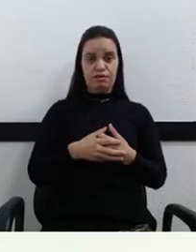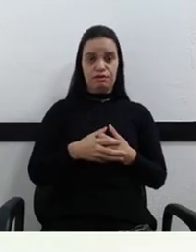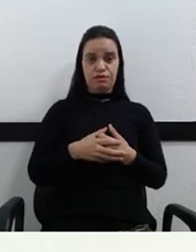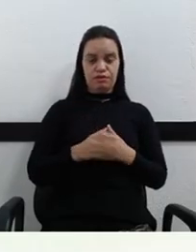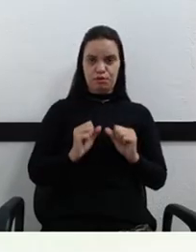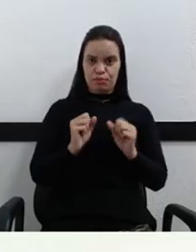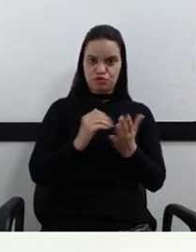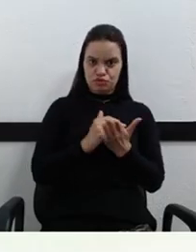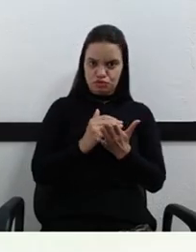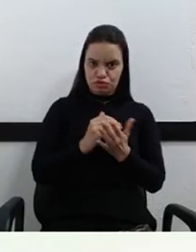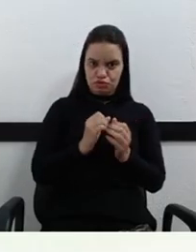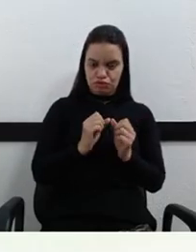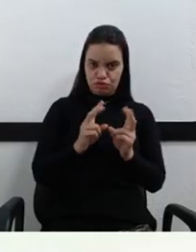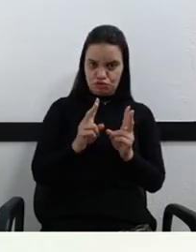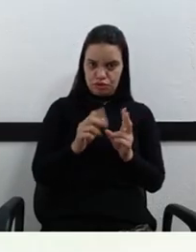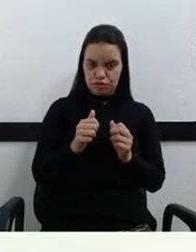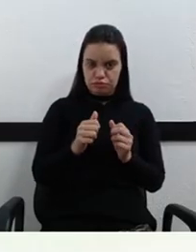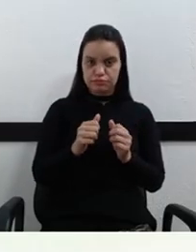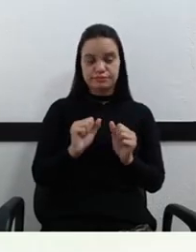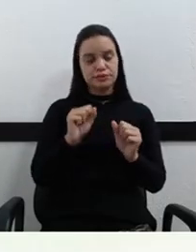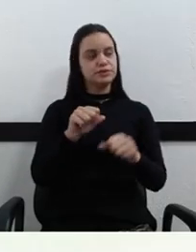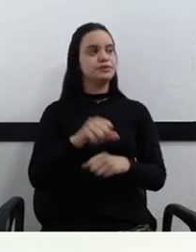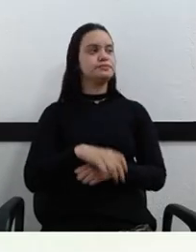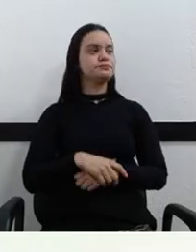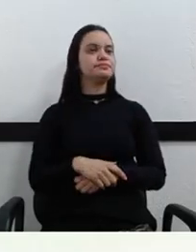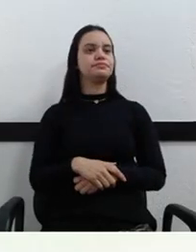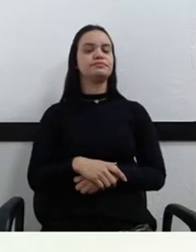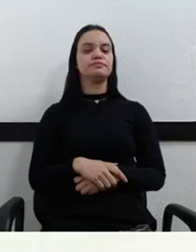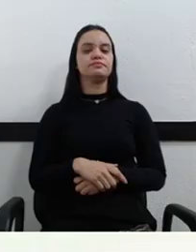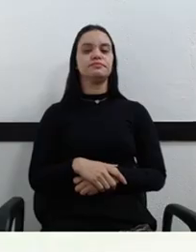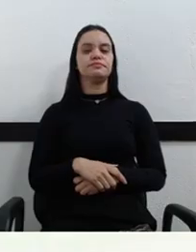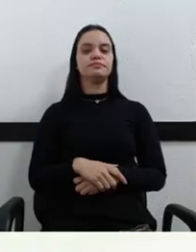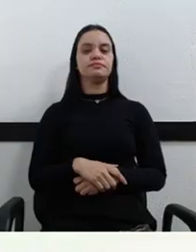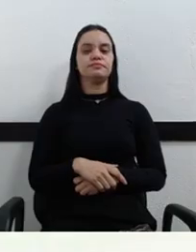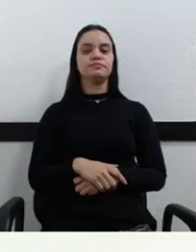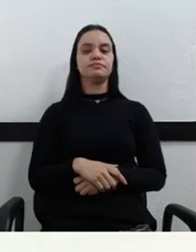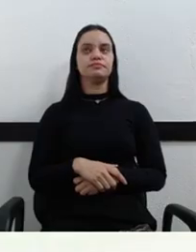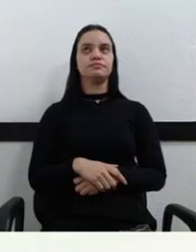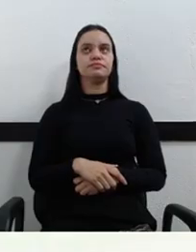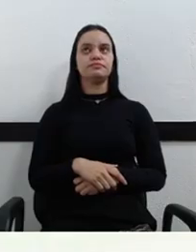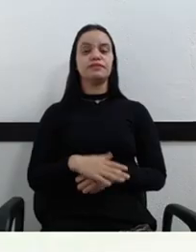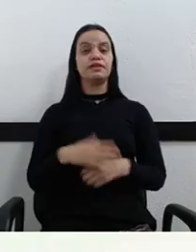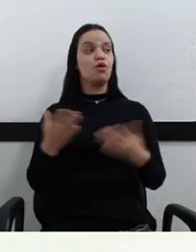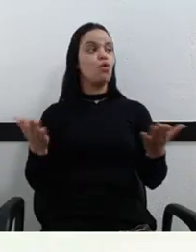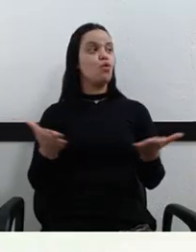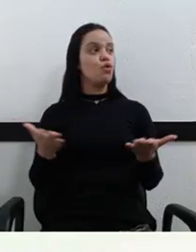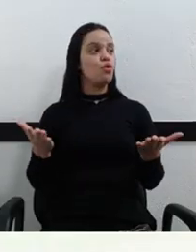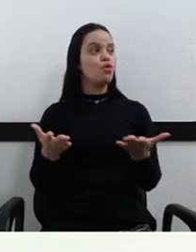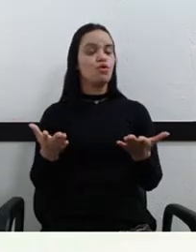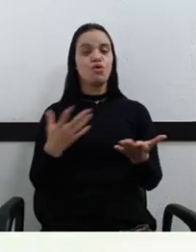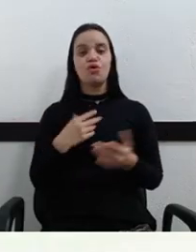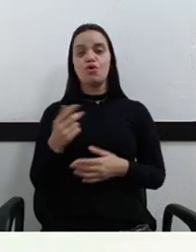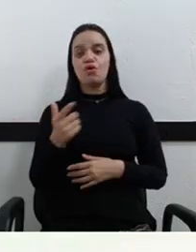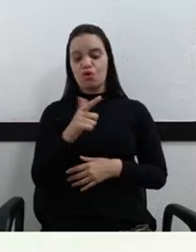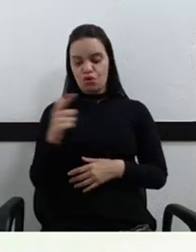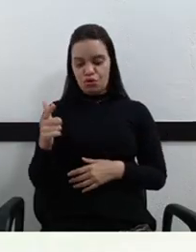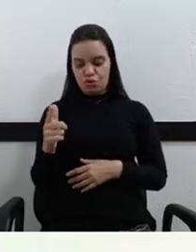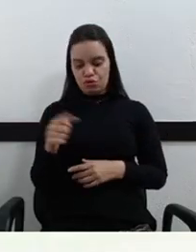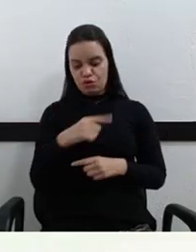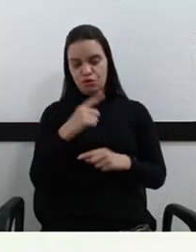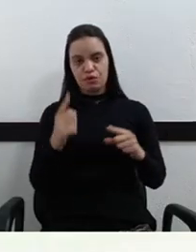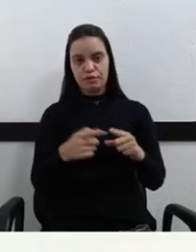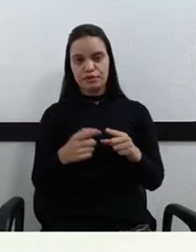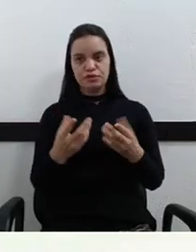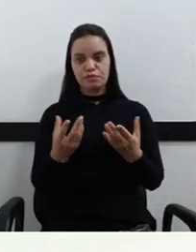continuar a parte? Pois não. Pronto. Essa restrição que tem hoje não tem fundamento em nenhuma